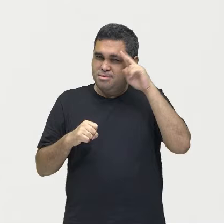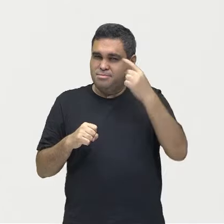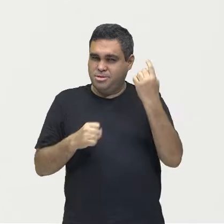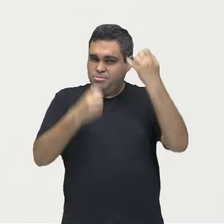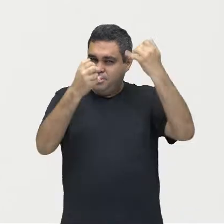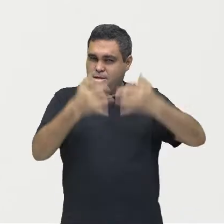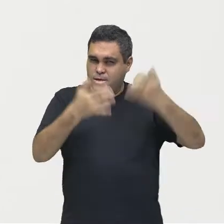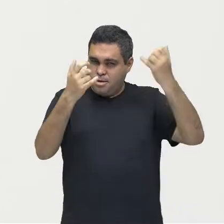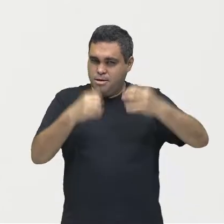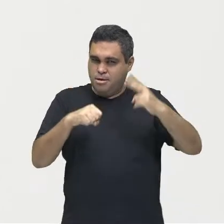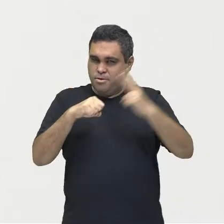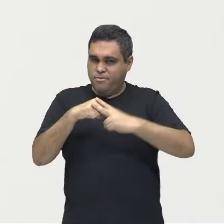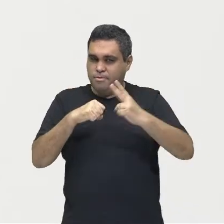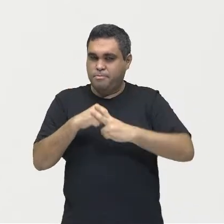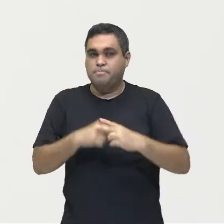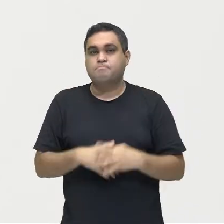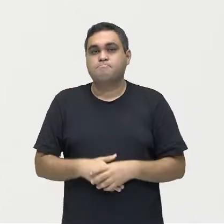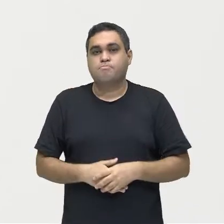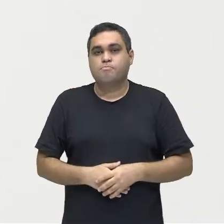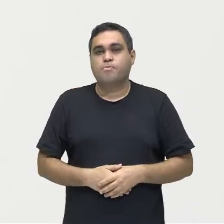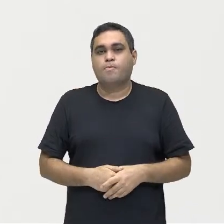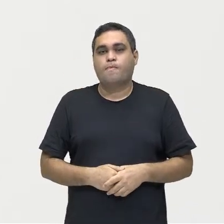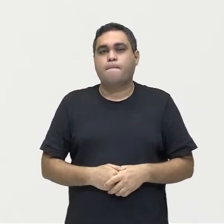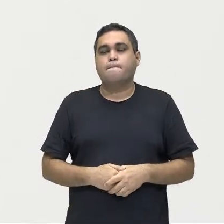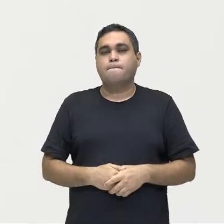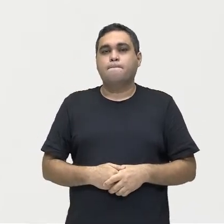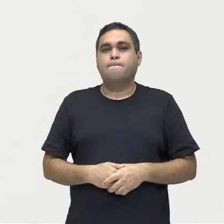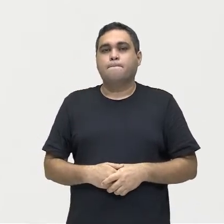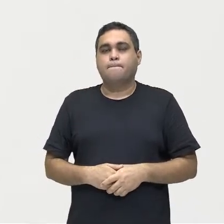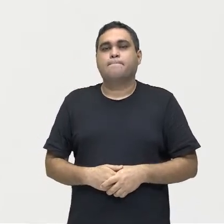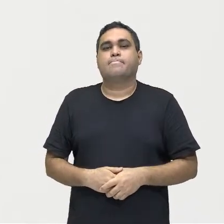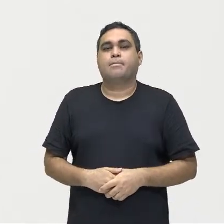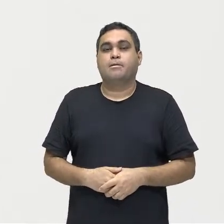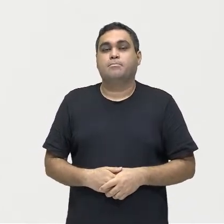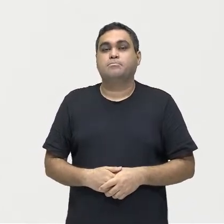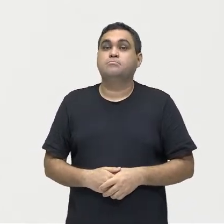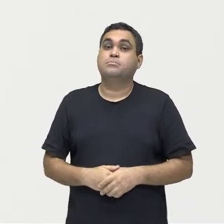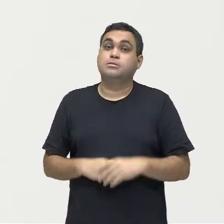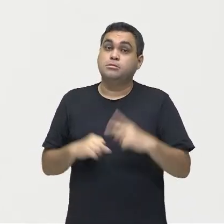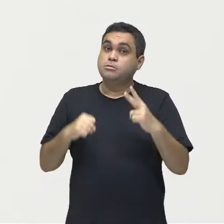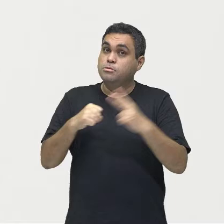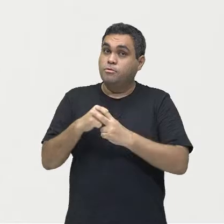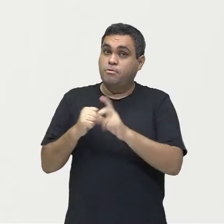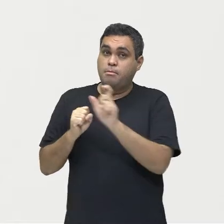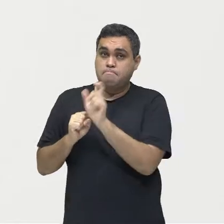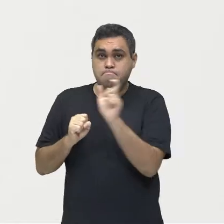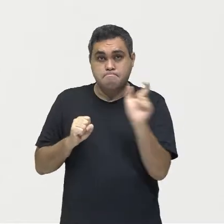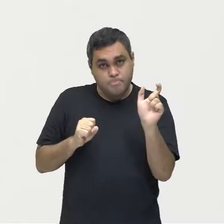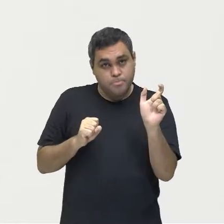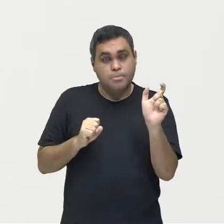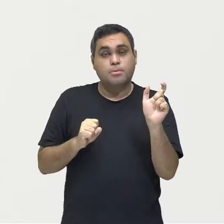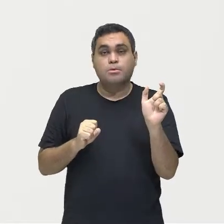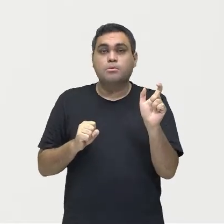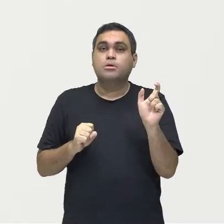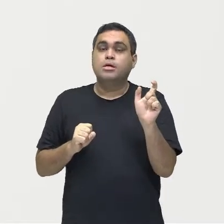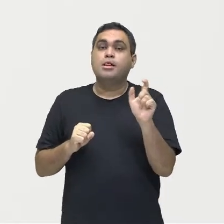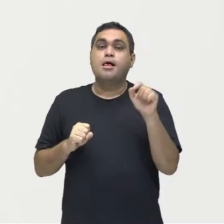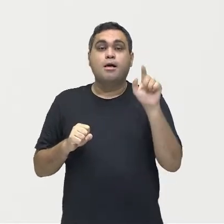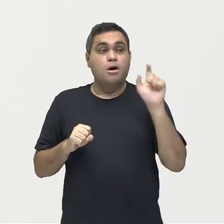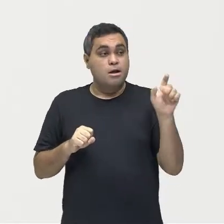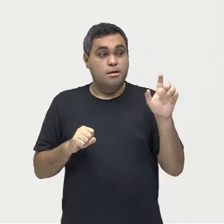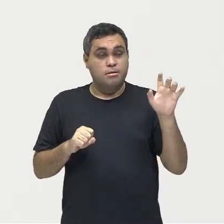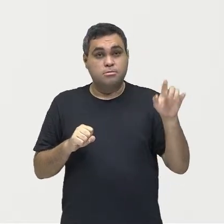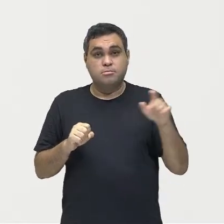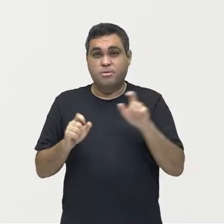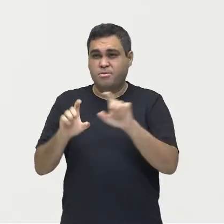citei, mais o etc., que não foram citados, quando eles forem utilizados, empregados